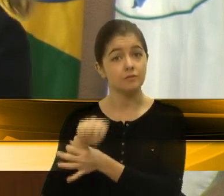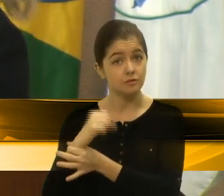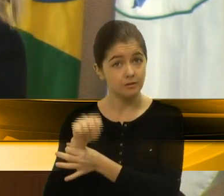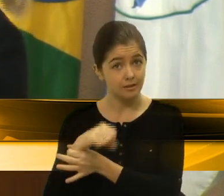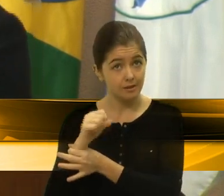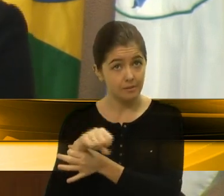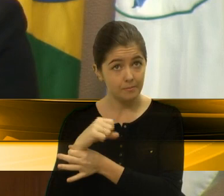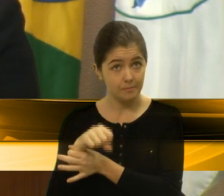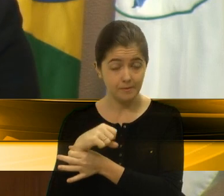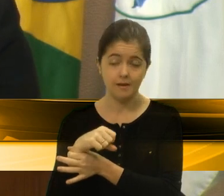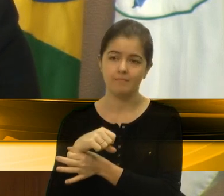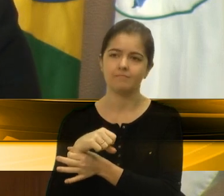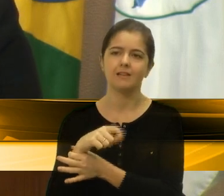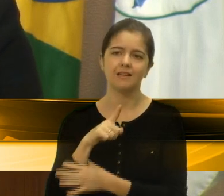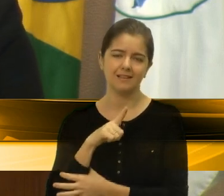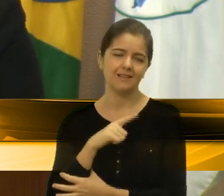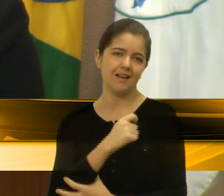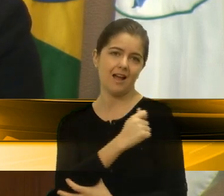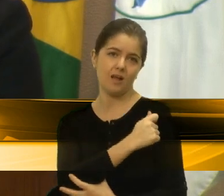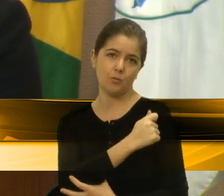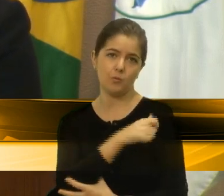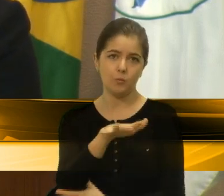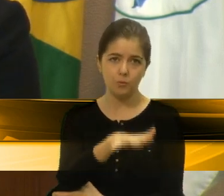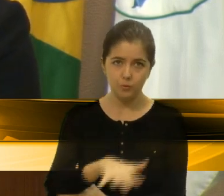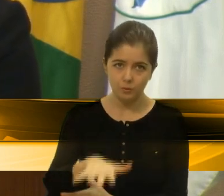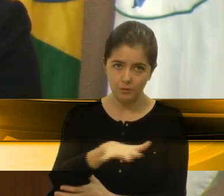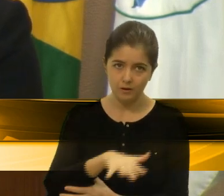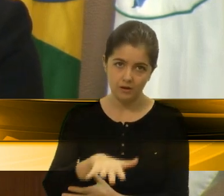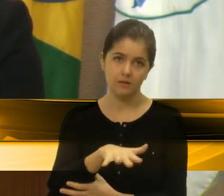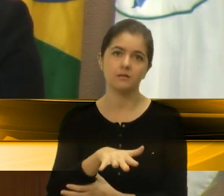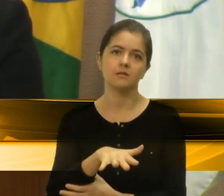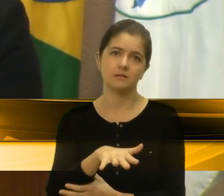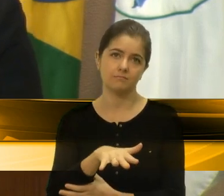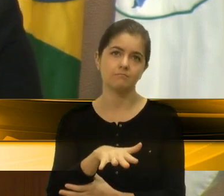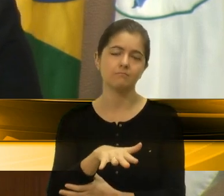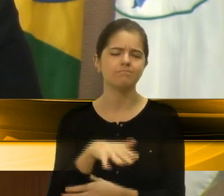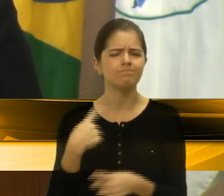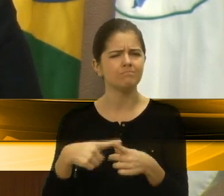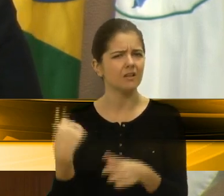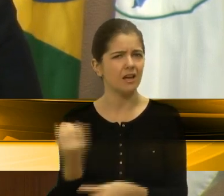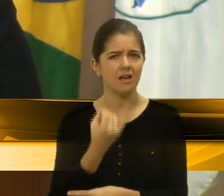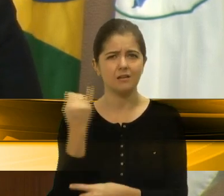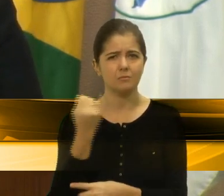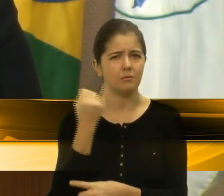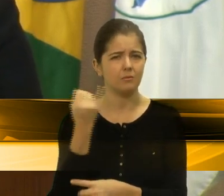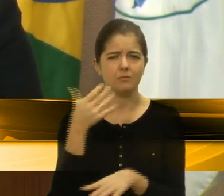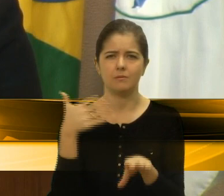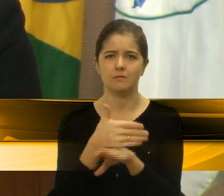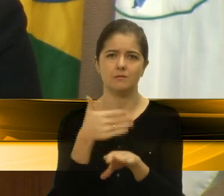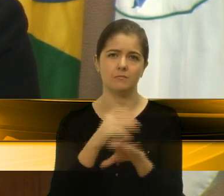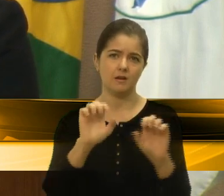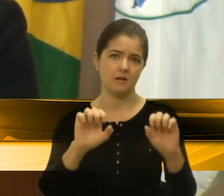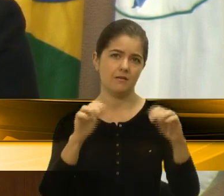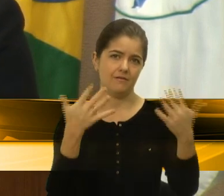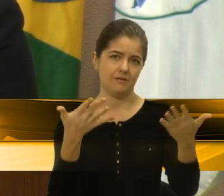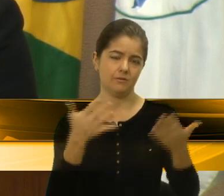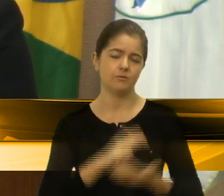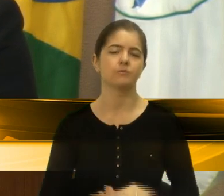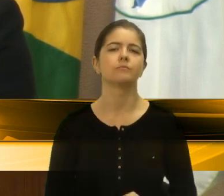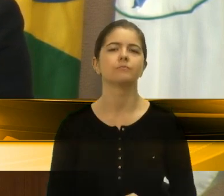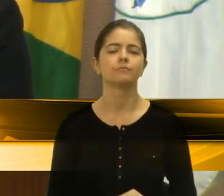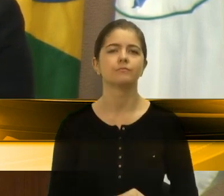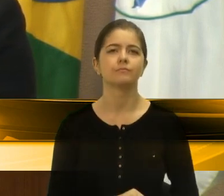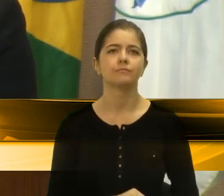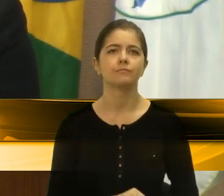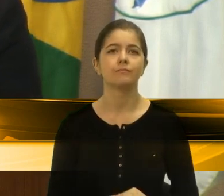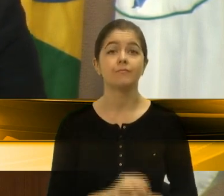convite para os estudantes dessas mesmas áreas, né, a reforçar a importância de se participar desse tipo de evento, né,